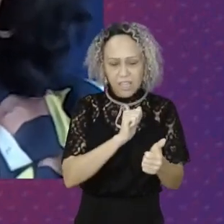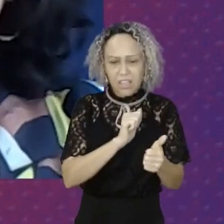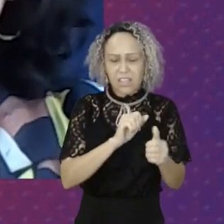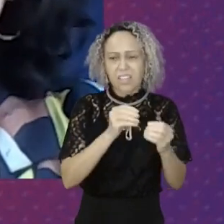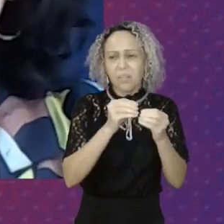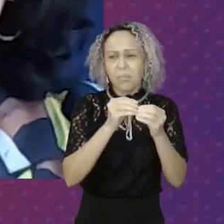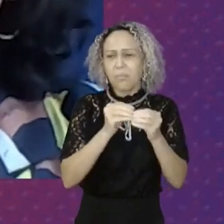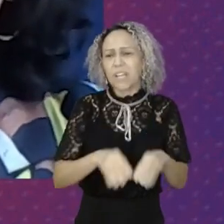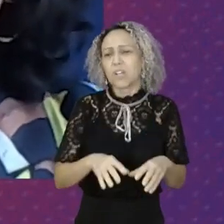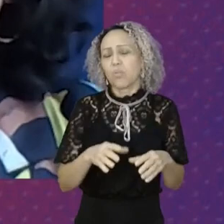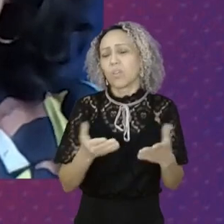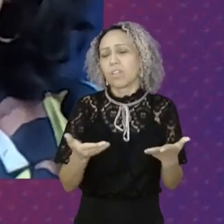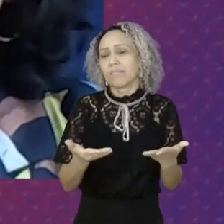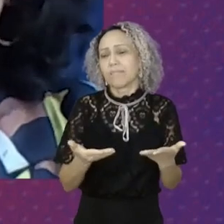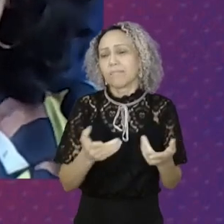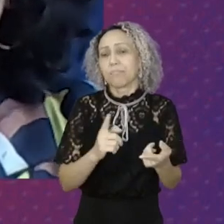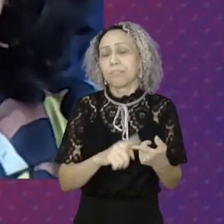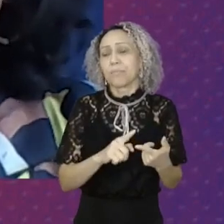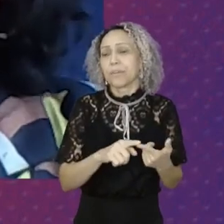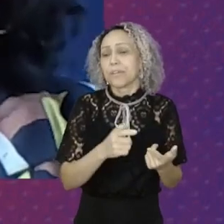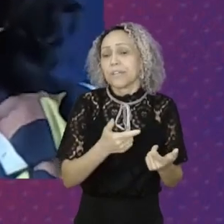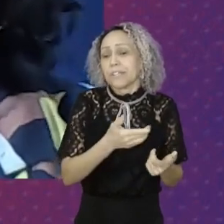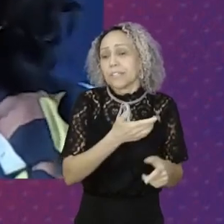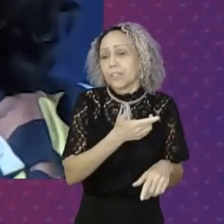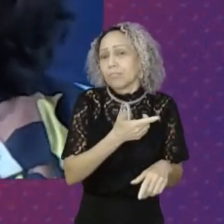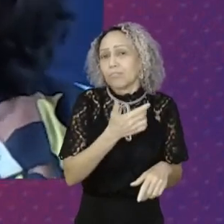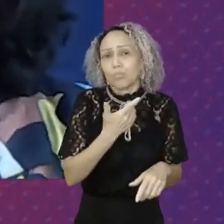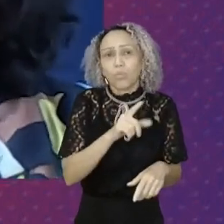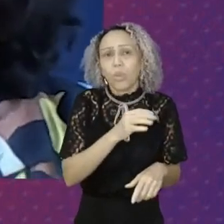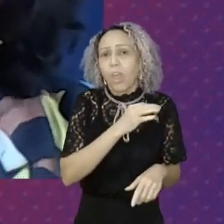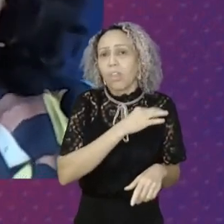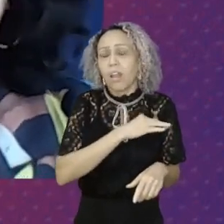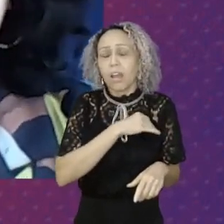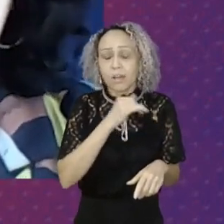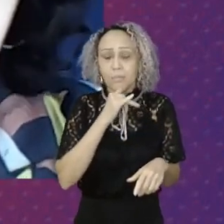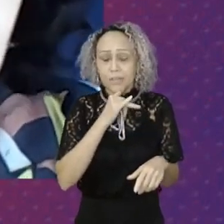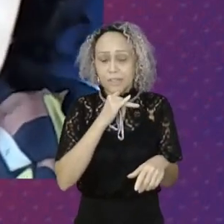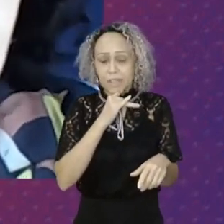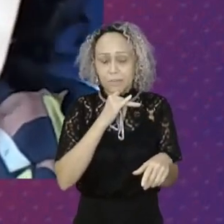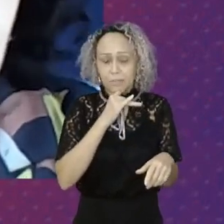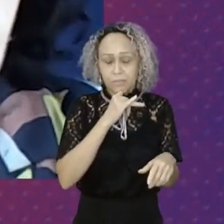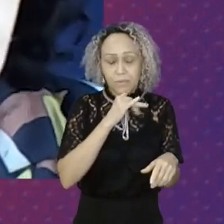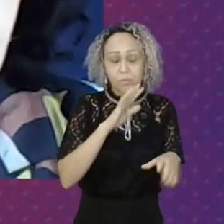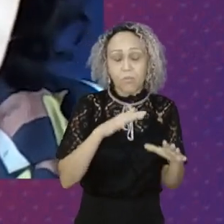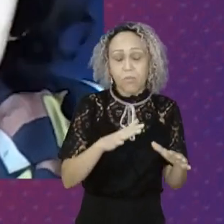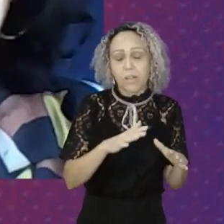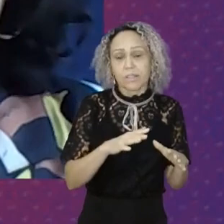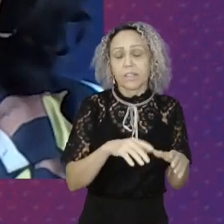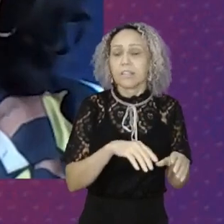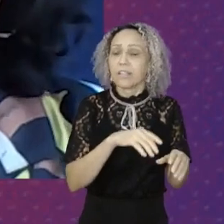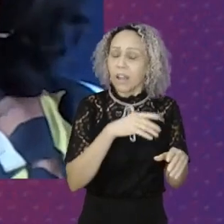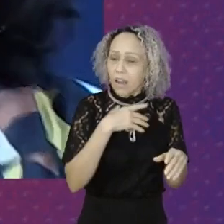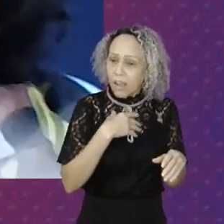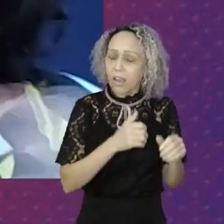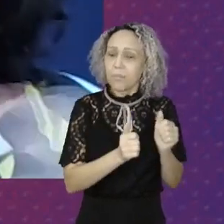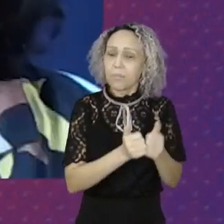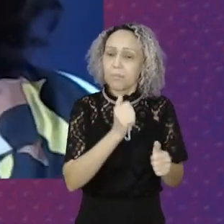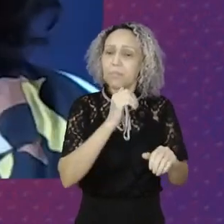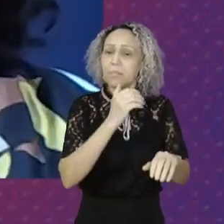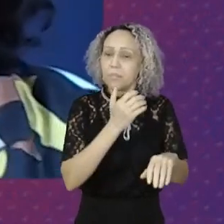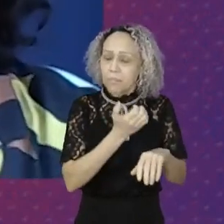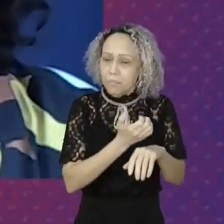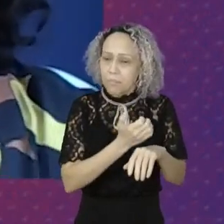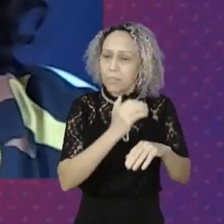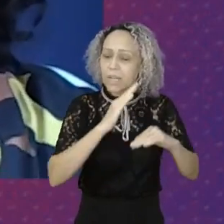porque elas não têm alternativa de renda quando estão em licença maternidade. Então,